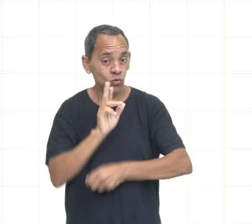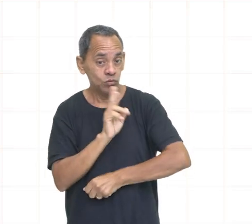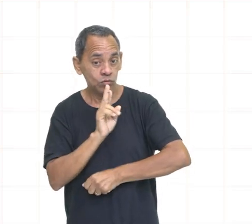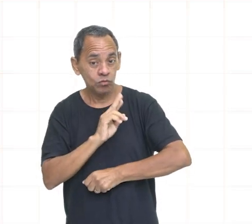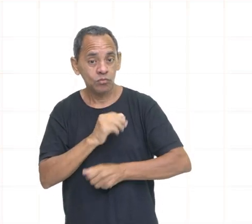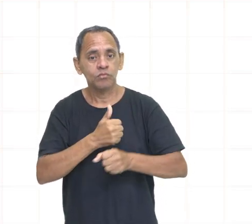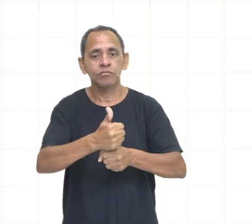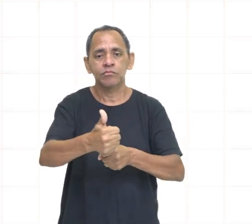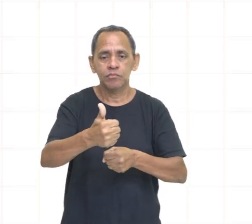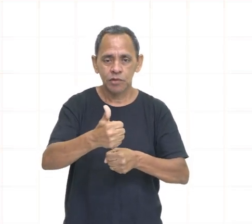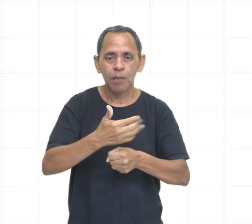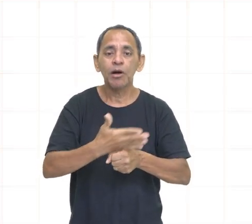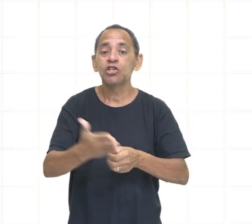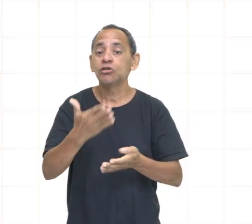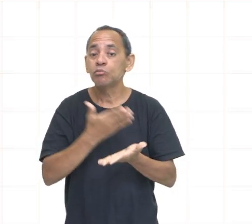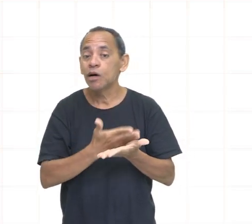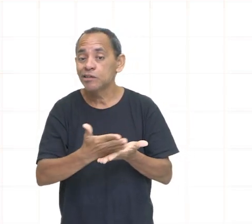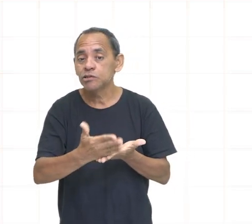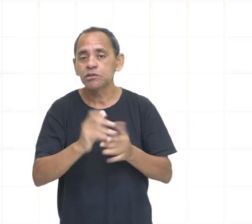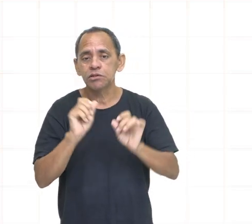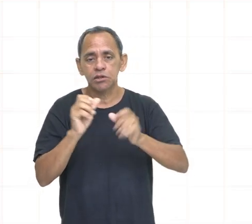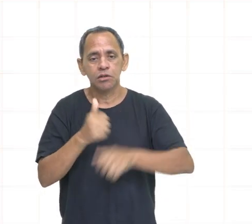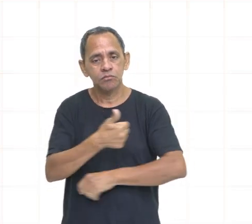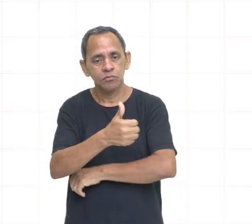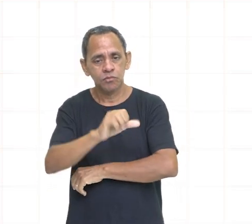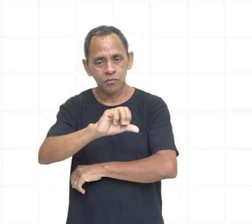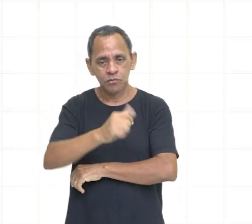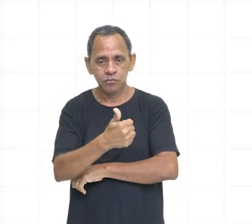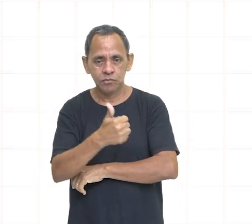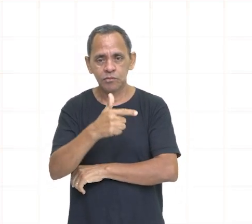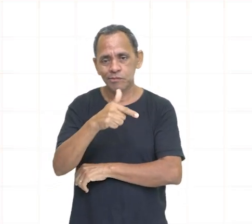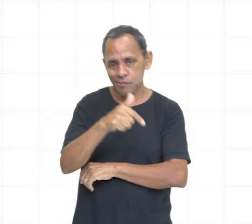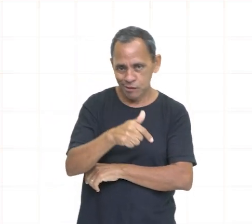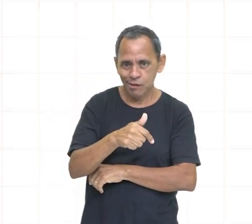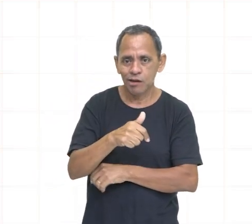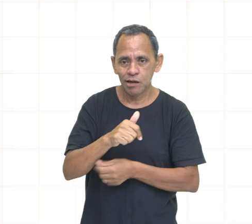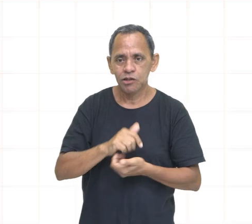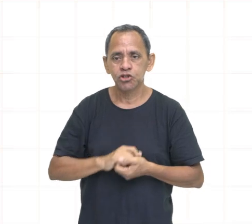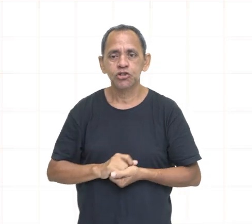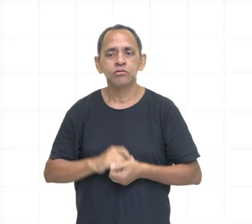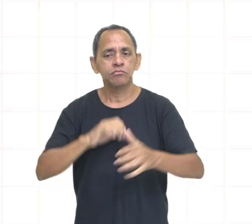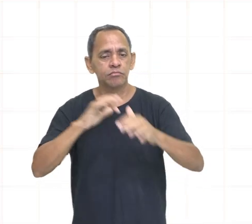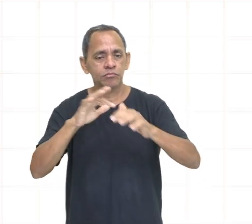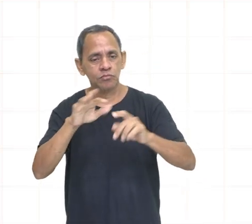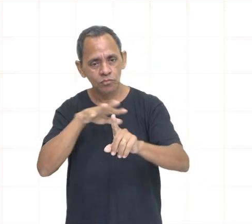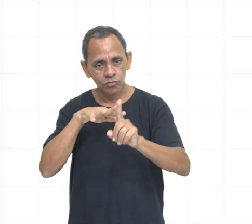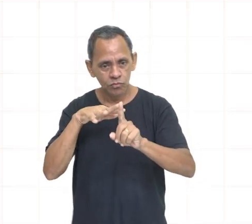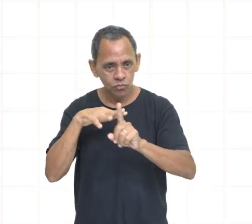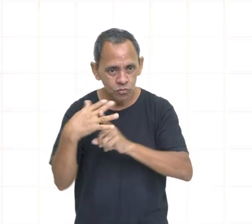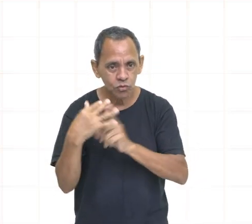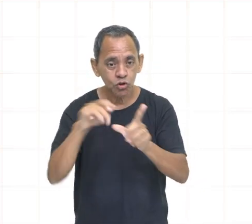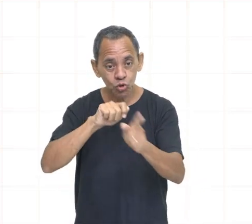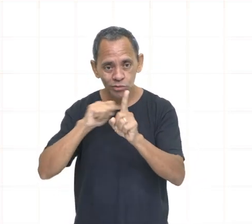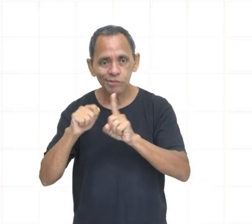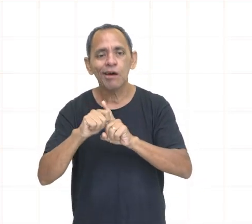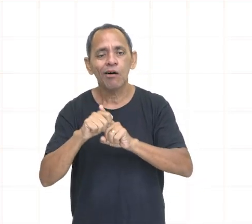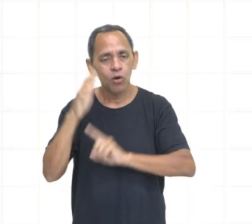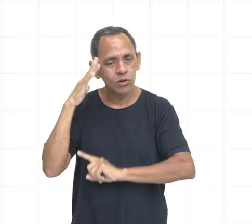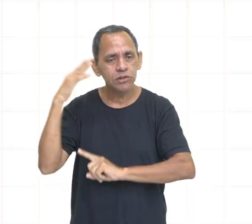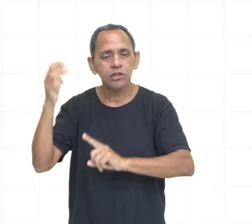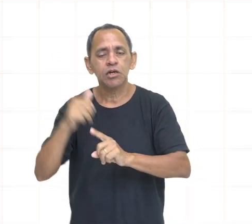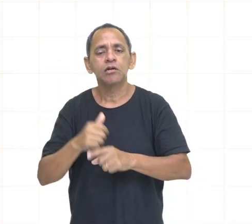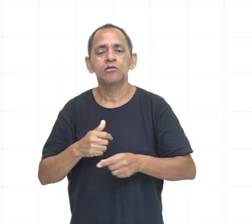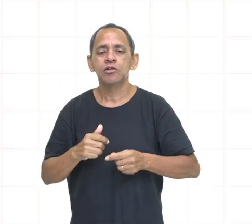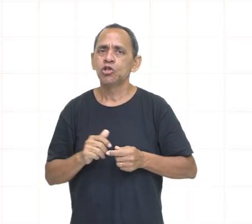Revolução Russa. A Revolução Russa de 1917 foi um movimento social ocorrido no contexto